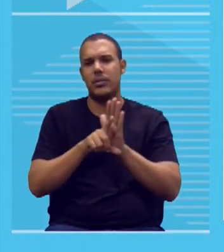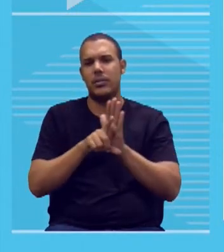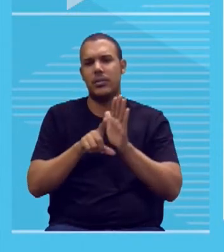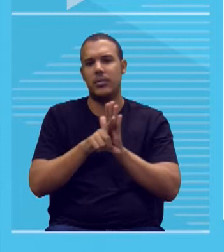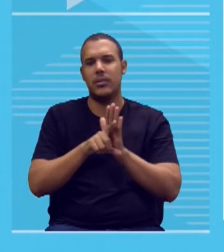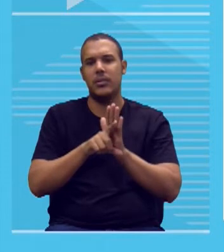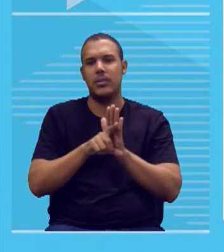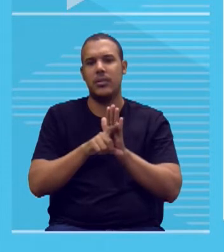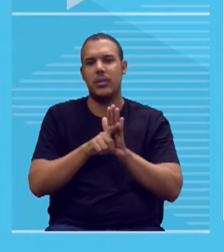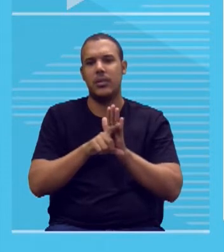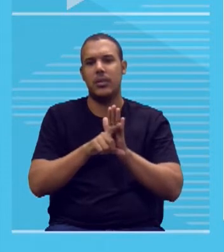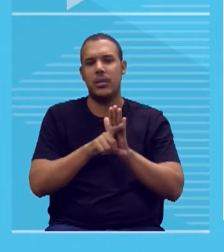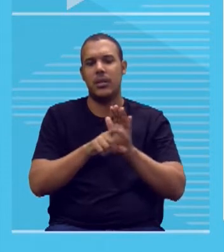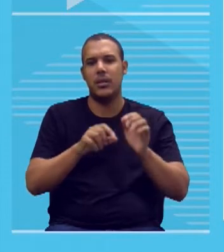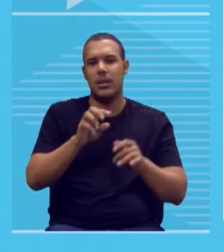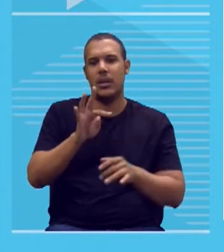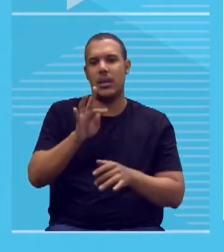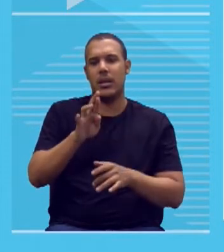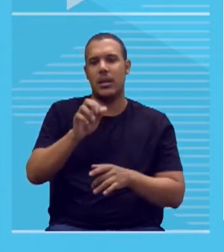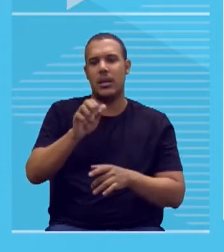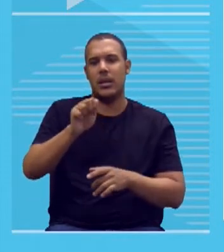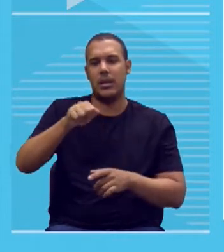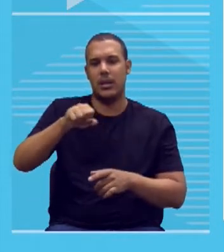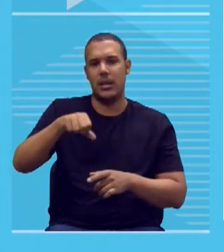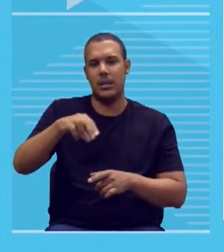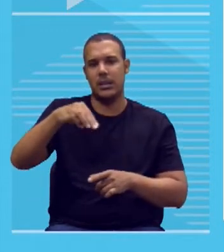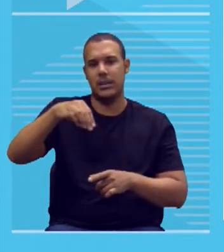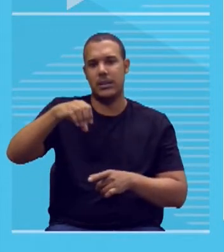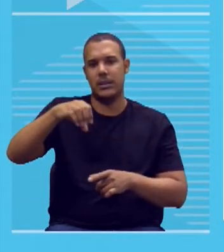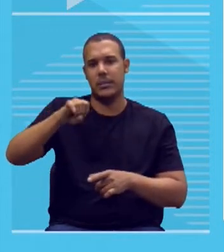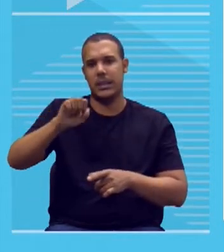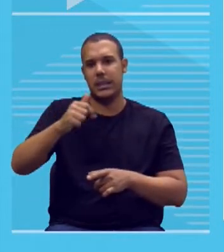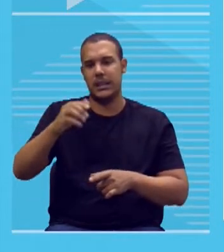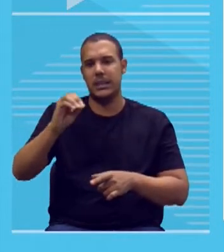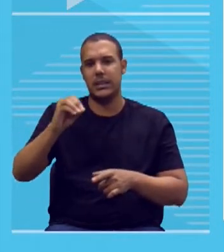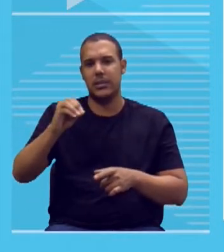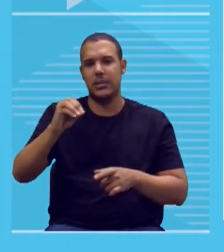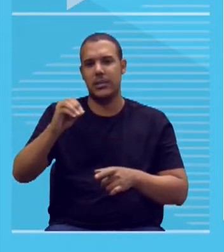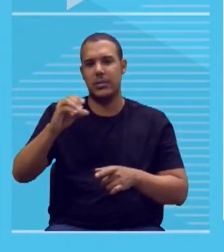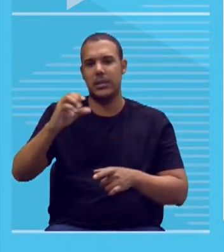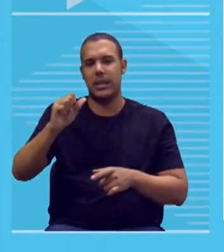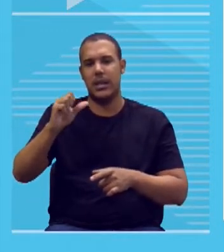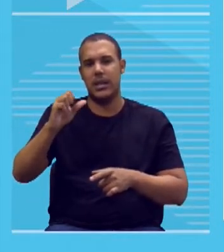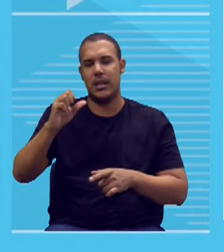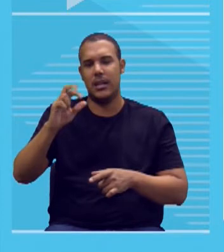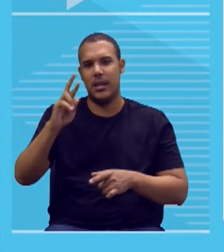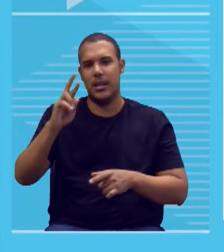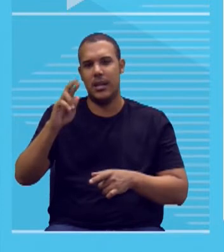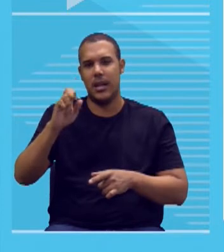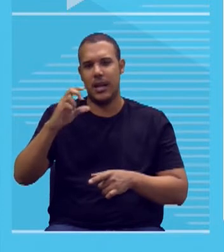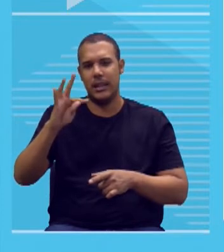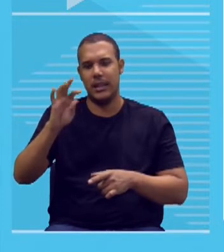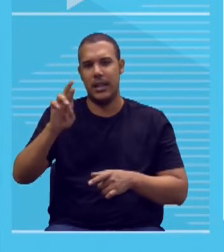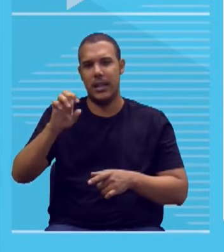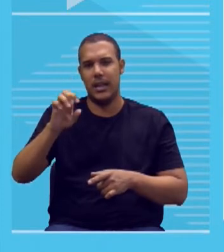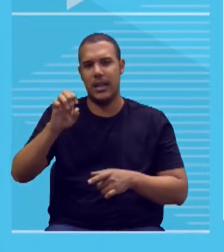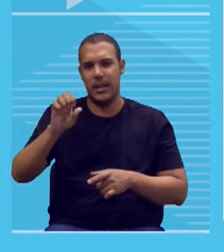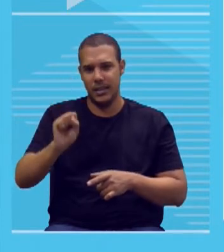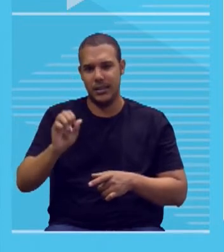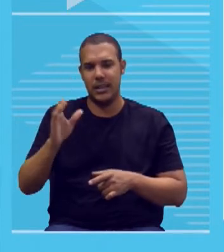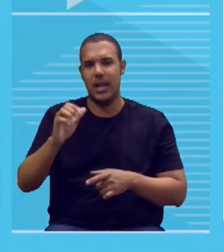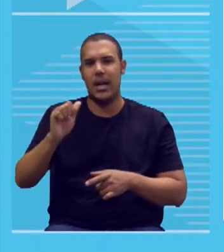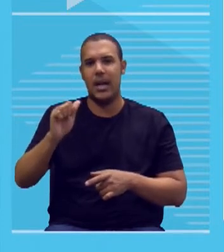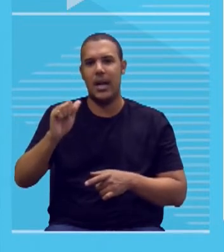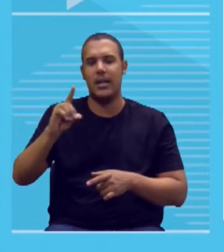lei da transmissão dos caracteres adquiridos ele é essa